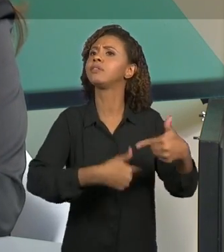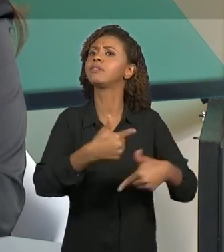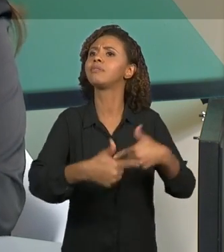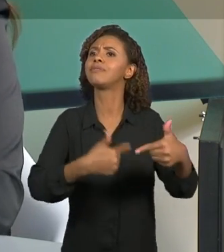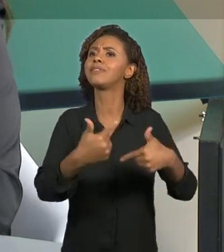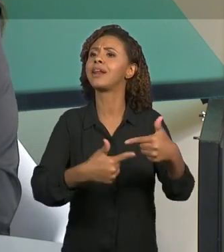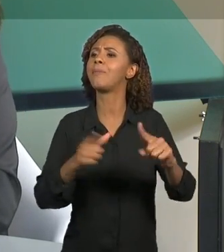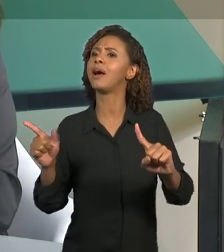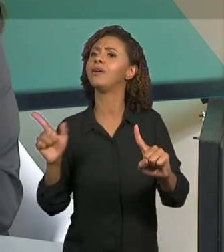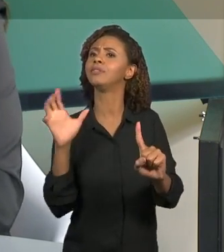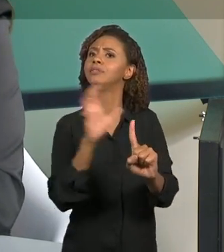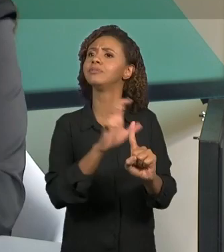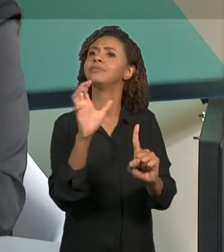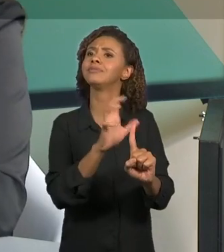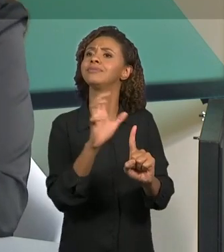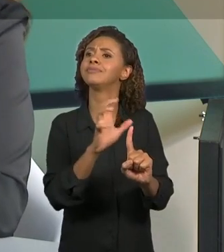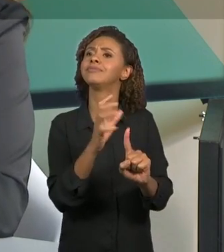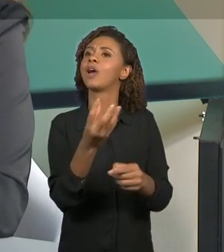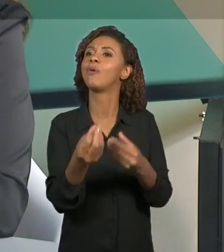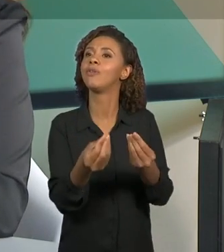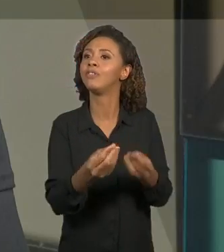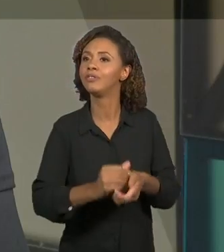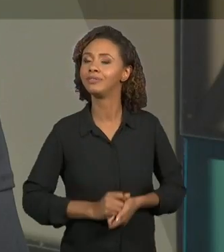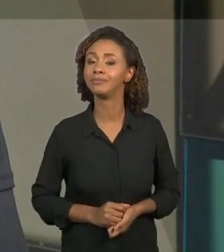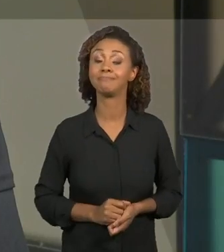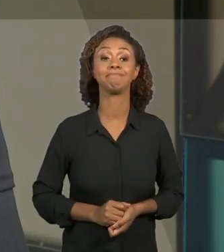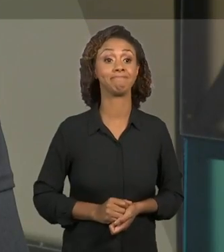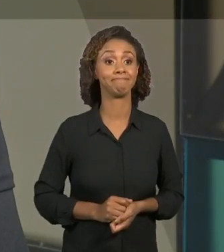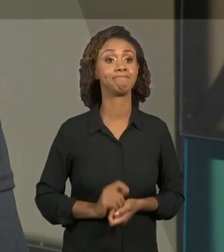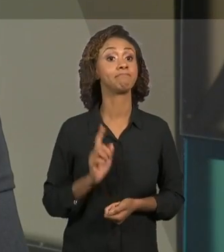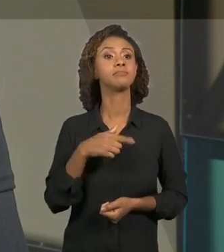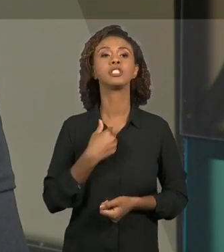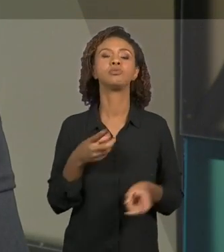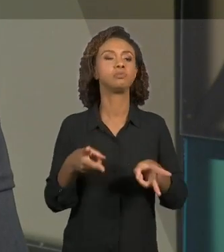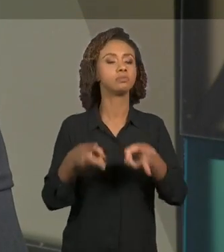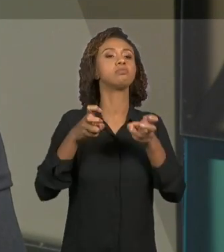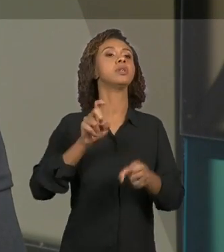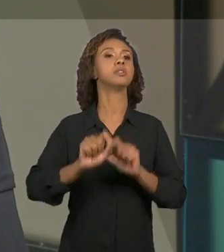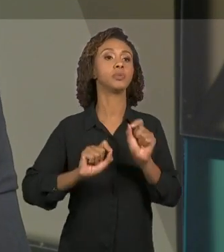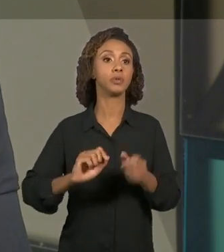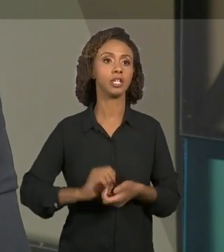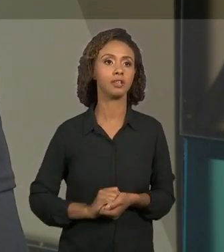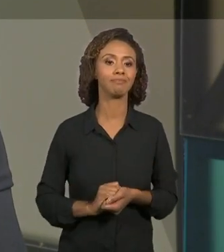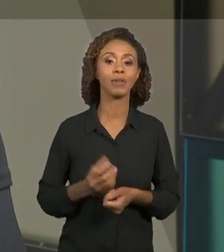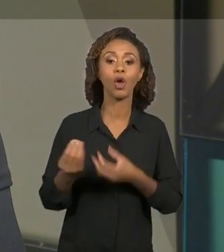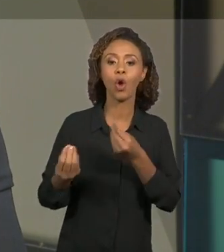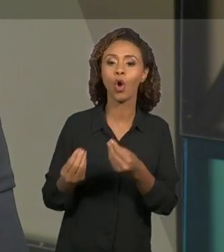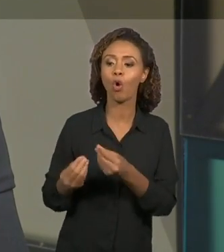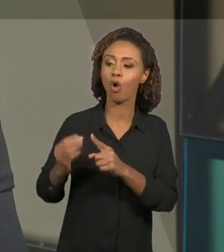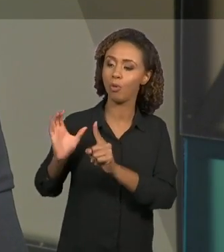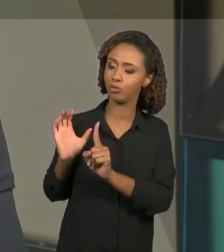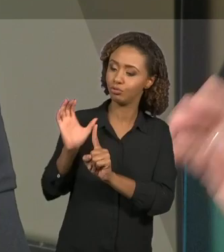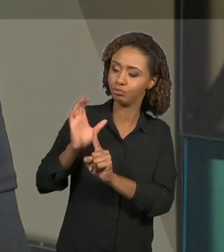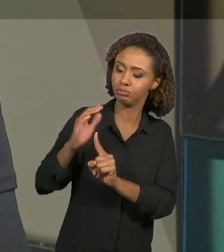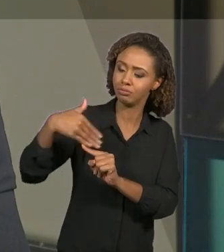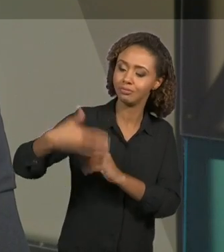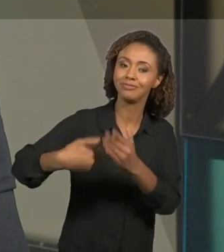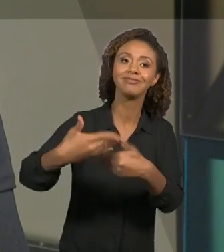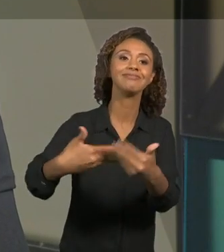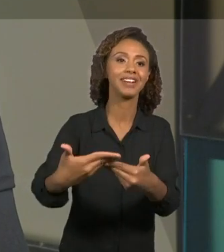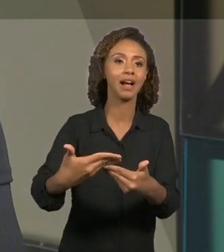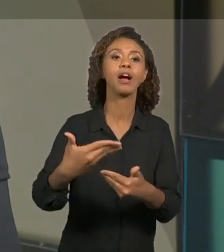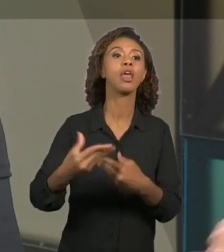quais são os impactos no próprio mercado de trabalho como que a gente enxerga né seus desdobramentos nas suas consequências